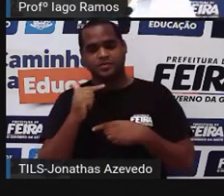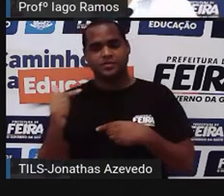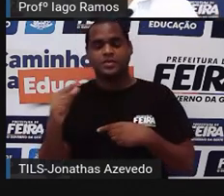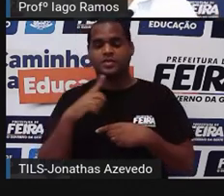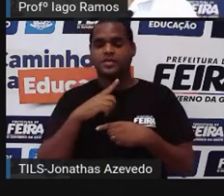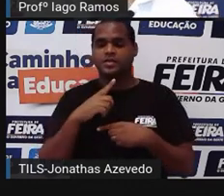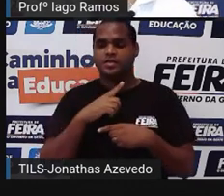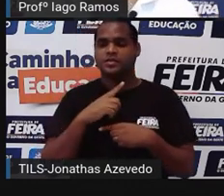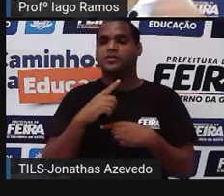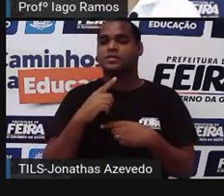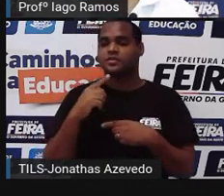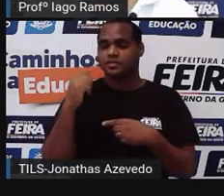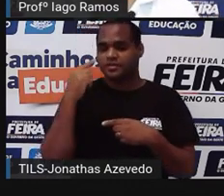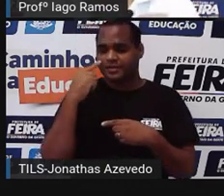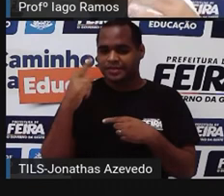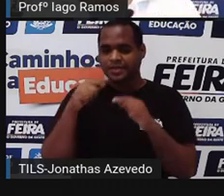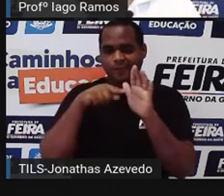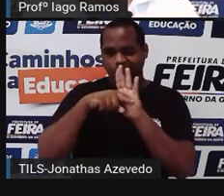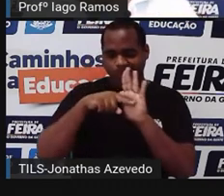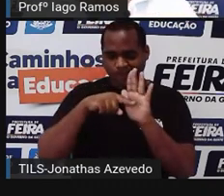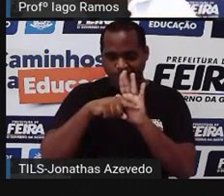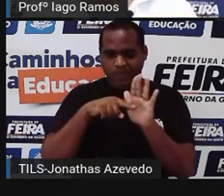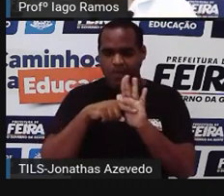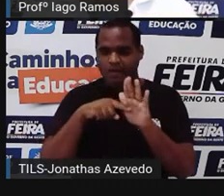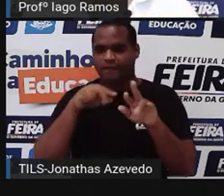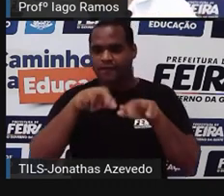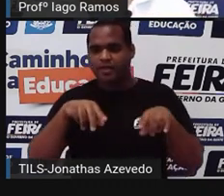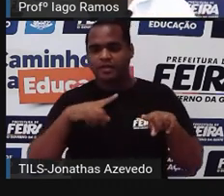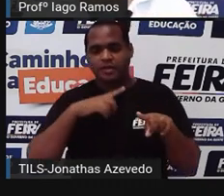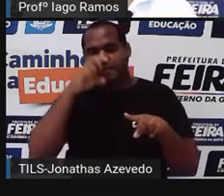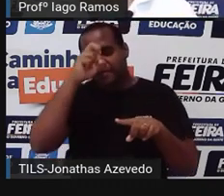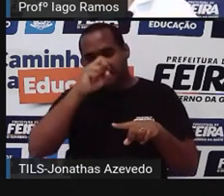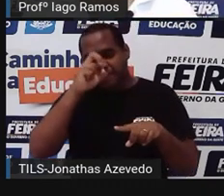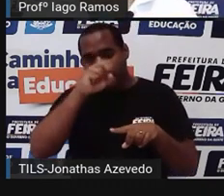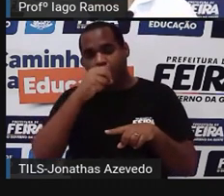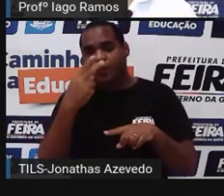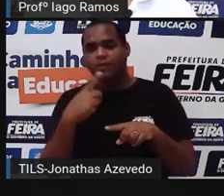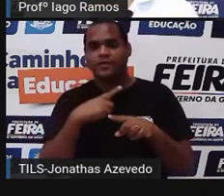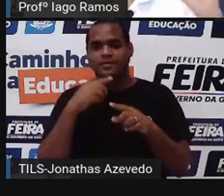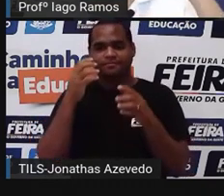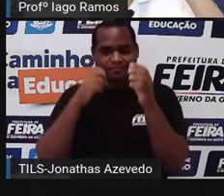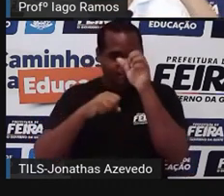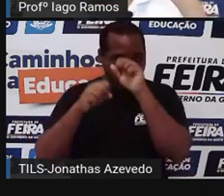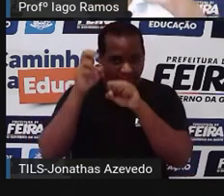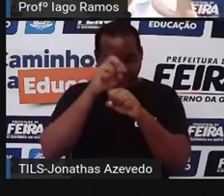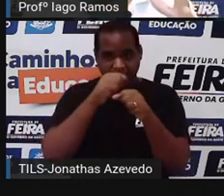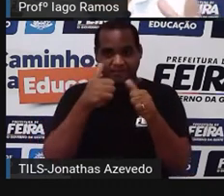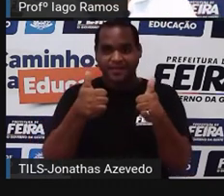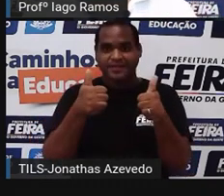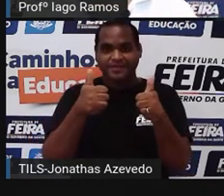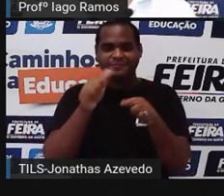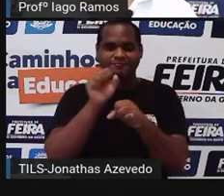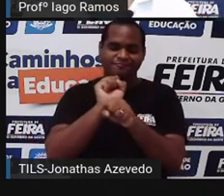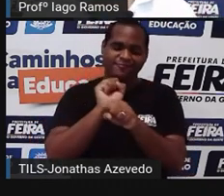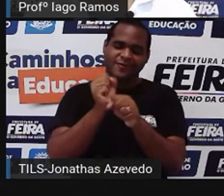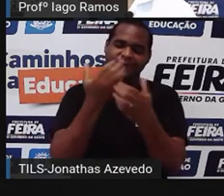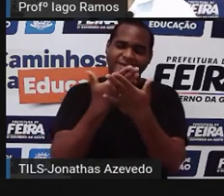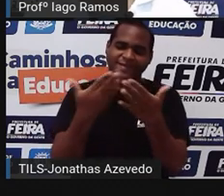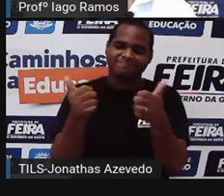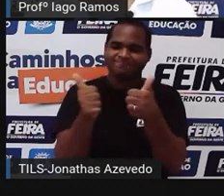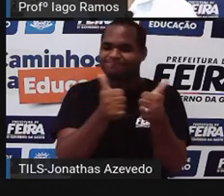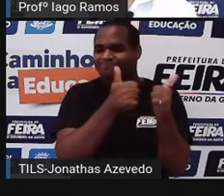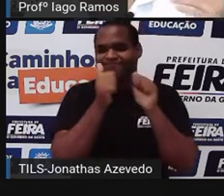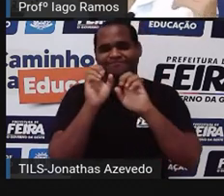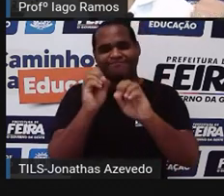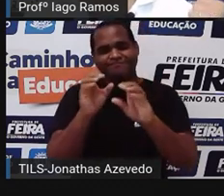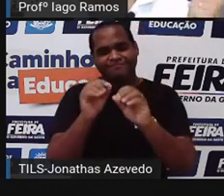tudo isso aí você tá fazendo avaliação do que você aprendeu E como você aprender tá bom Espero que você tenha curtido a